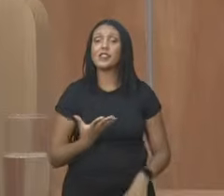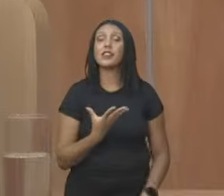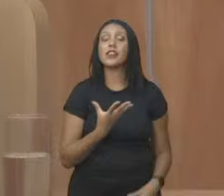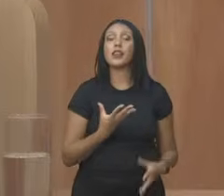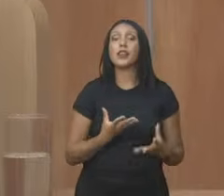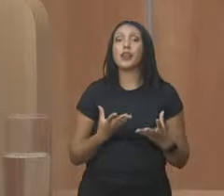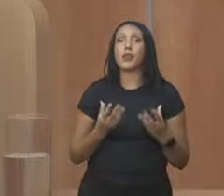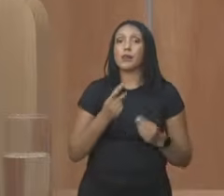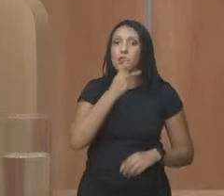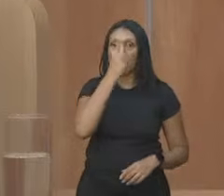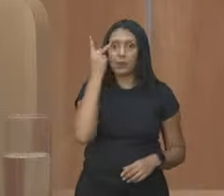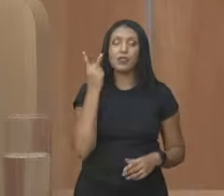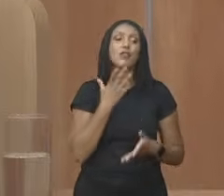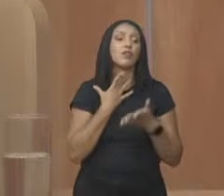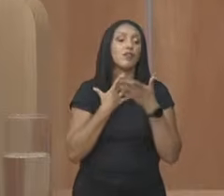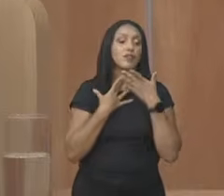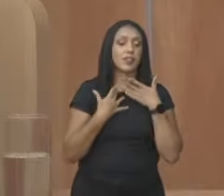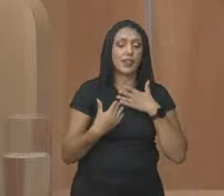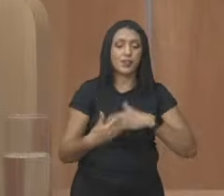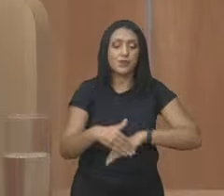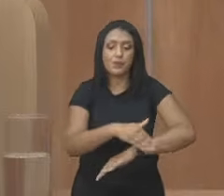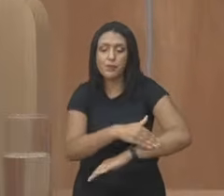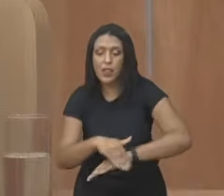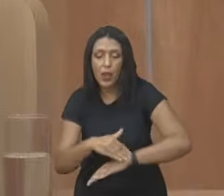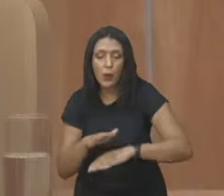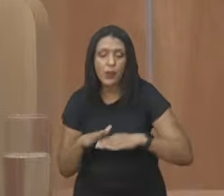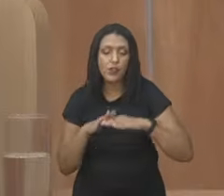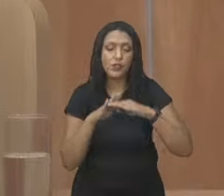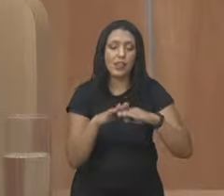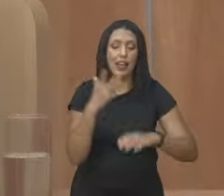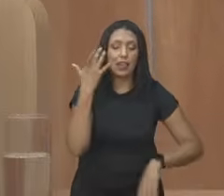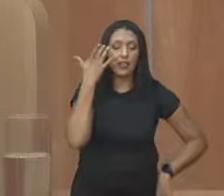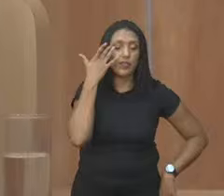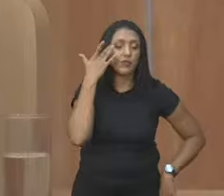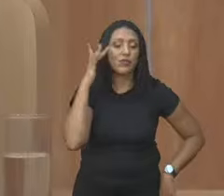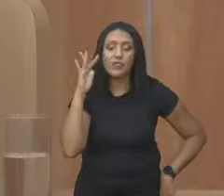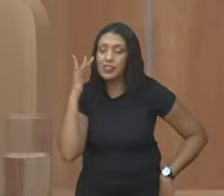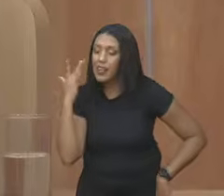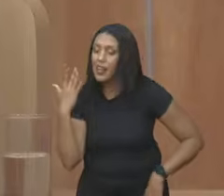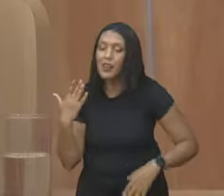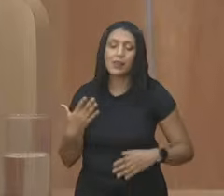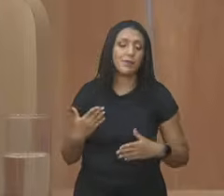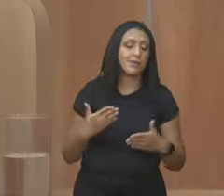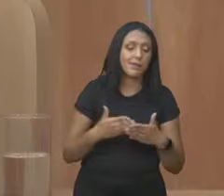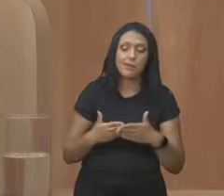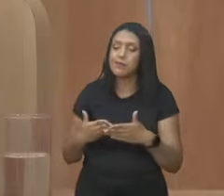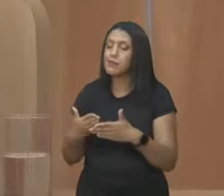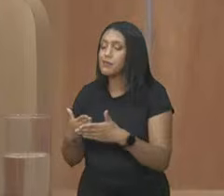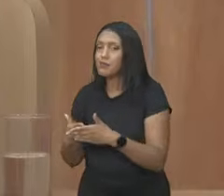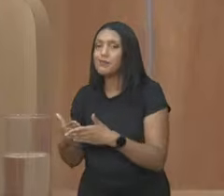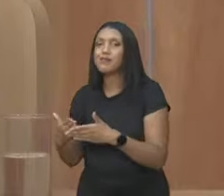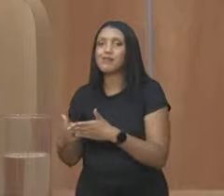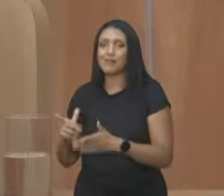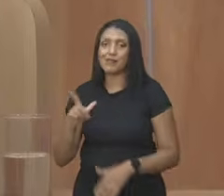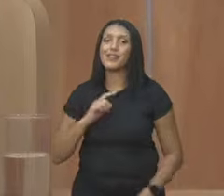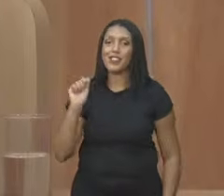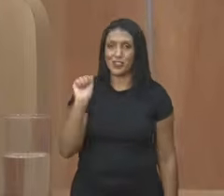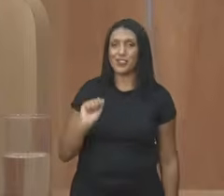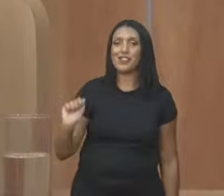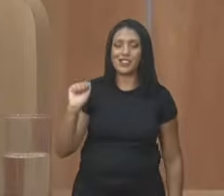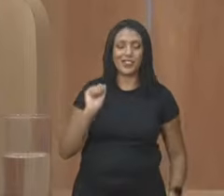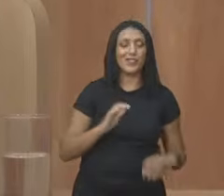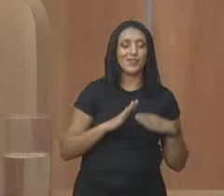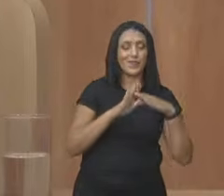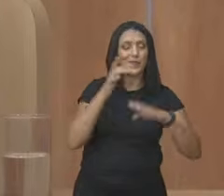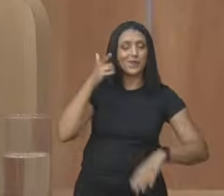gente. E às vezes as pessoas querem ajudar e não sabem como. Mas Deus abençoe vocês, né, Josias, que Deus possa aí te